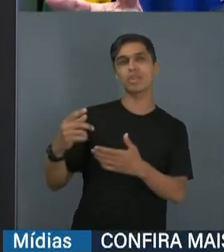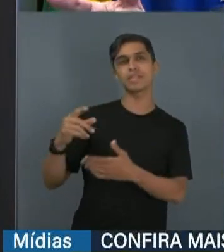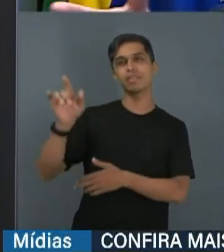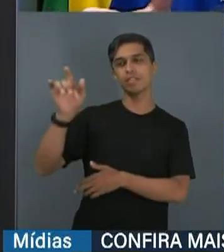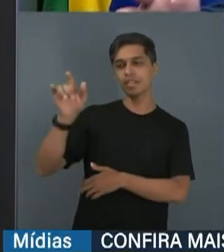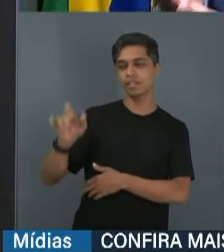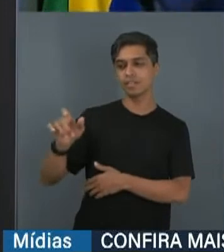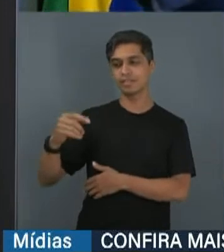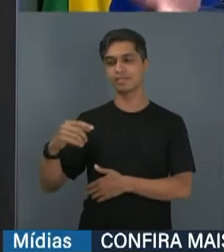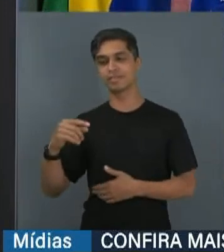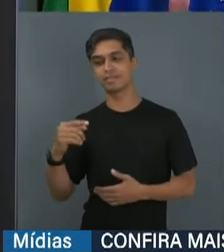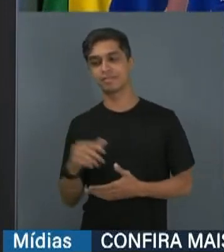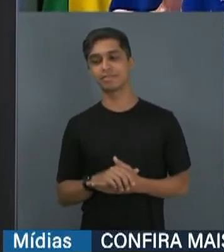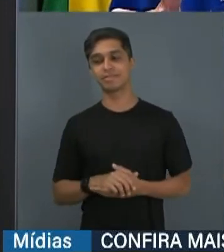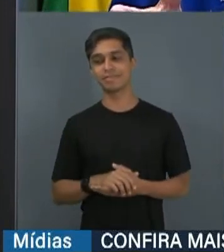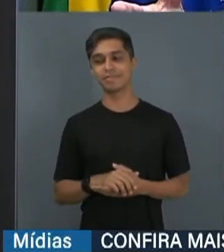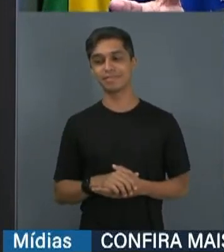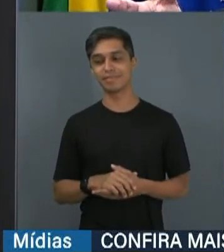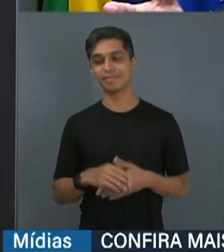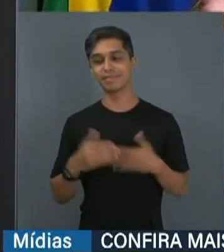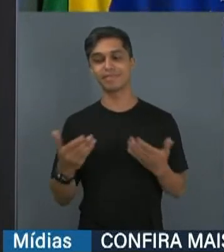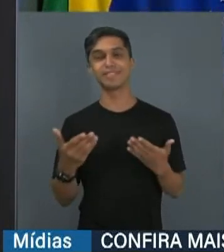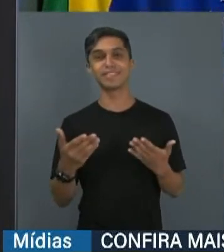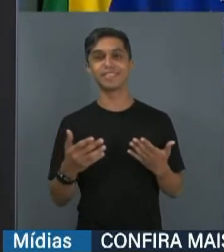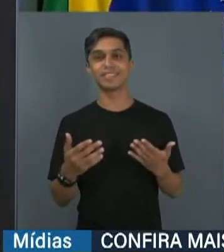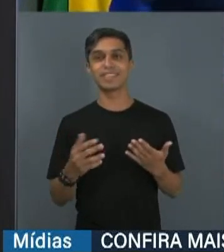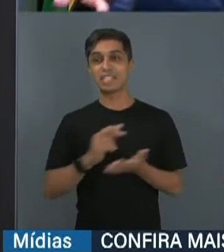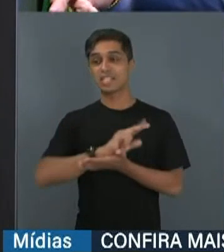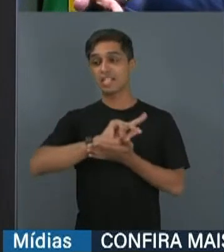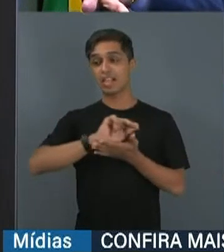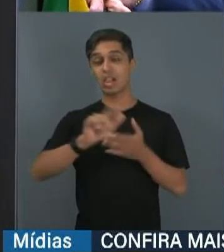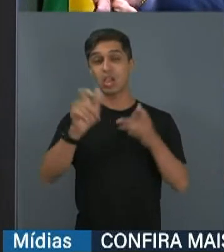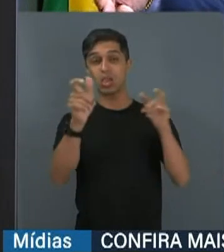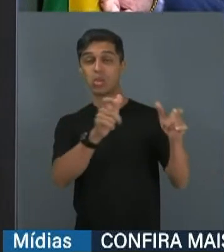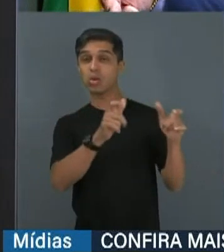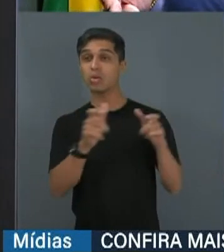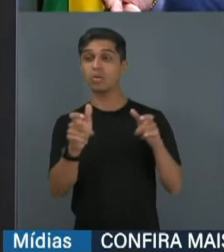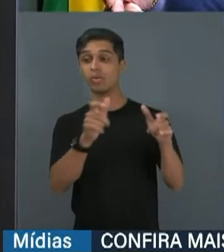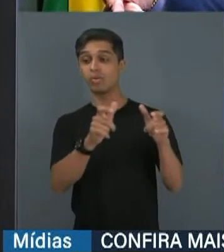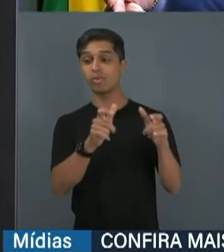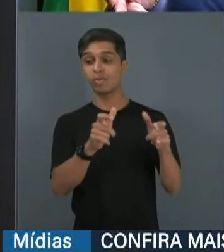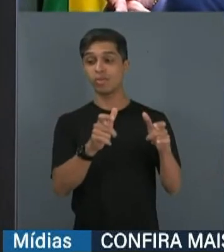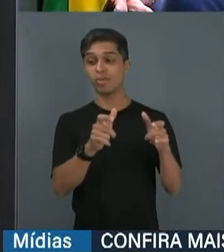maravilhosas, inspiradoras, várias quadras ali de Copacabana,